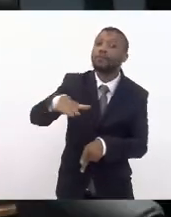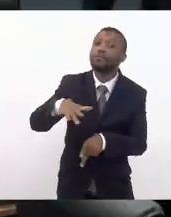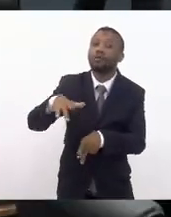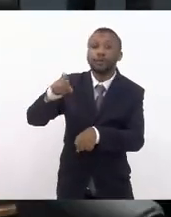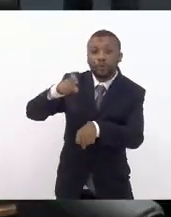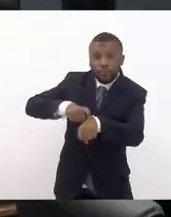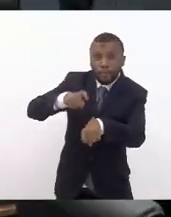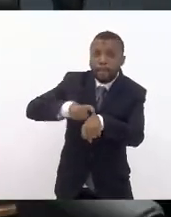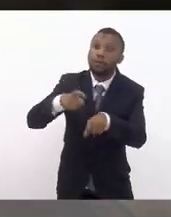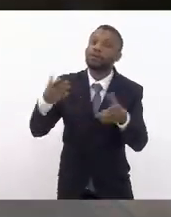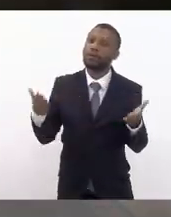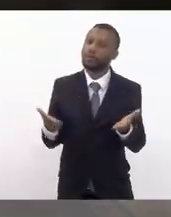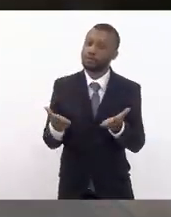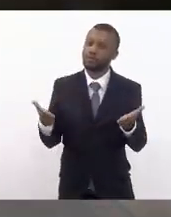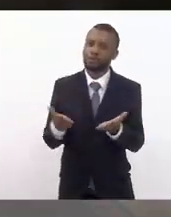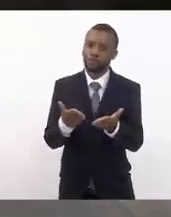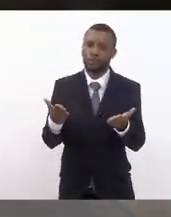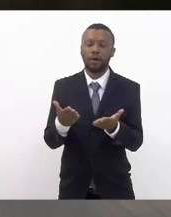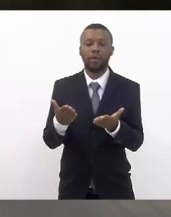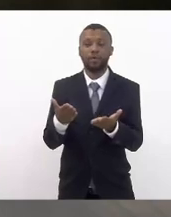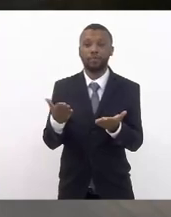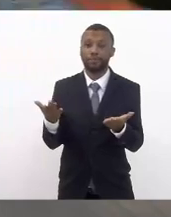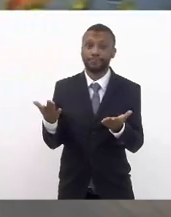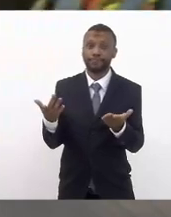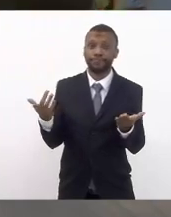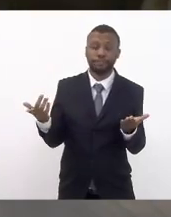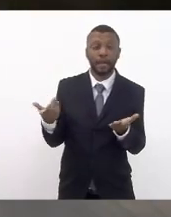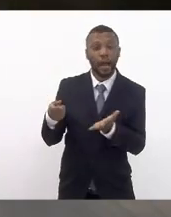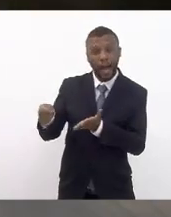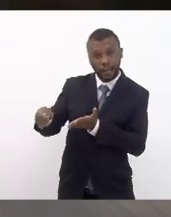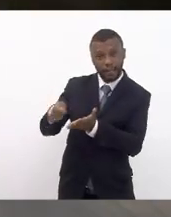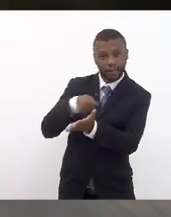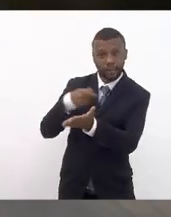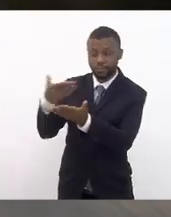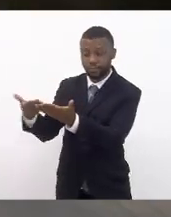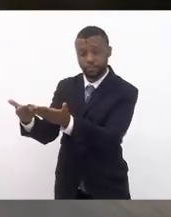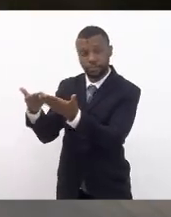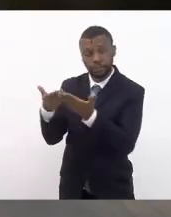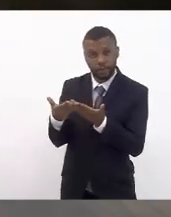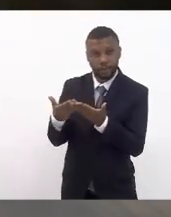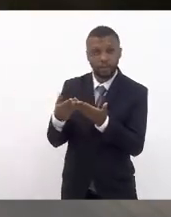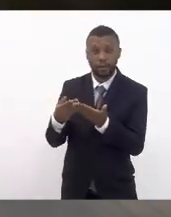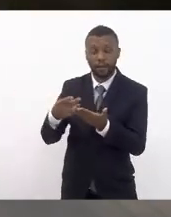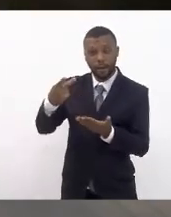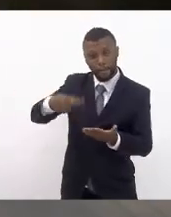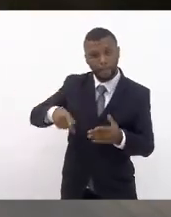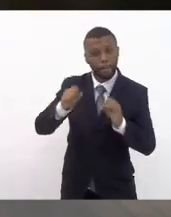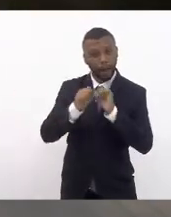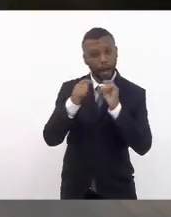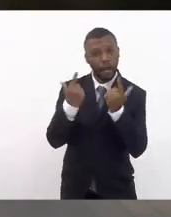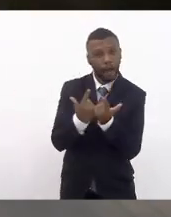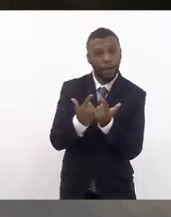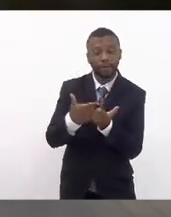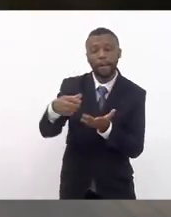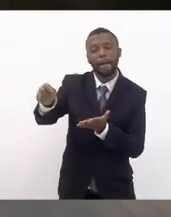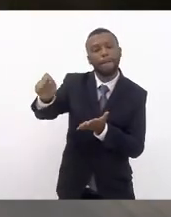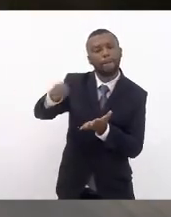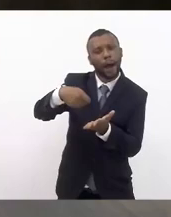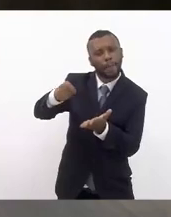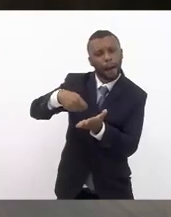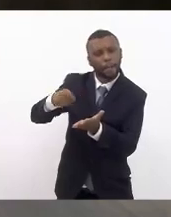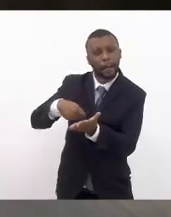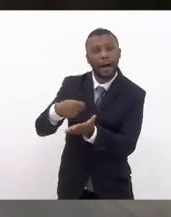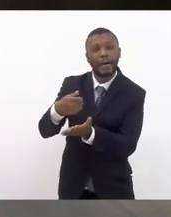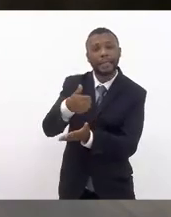que hoje, senhor presidente, assinam e mandam aqui para o nosso parlamento mais de 120